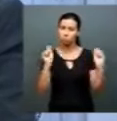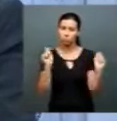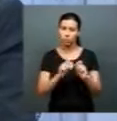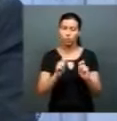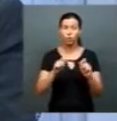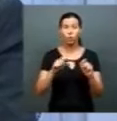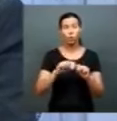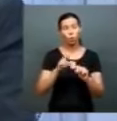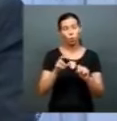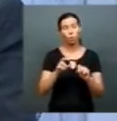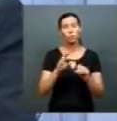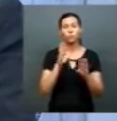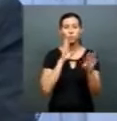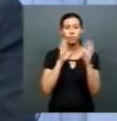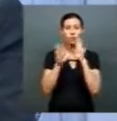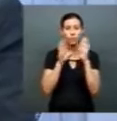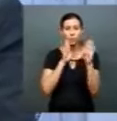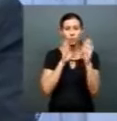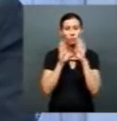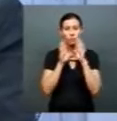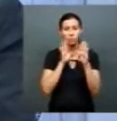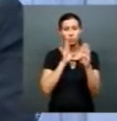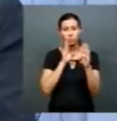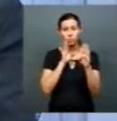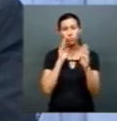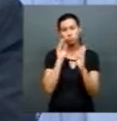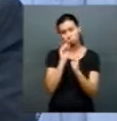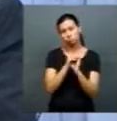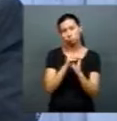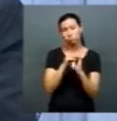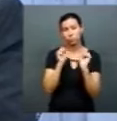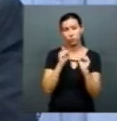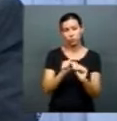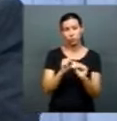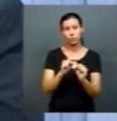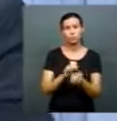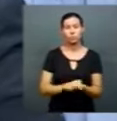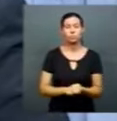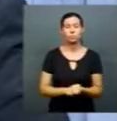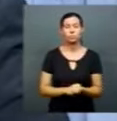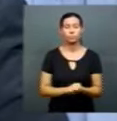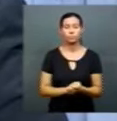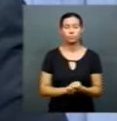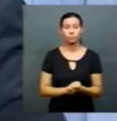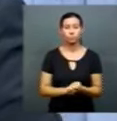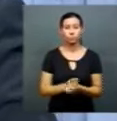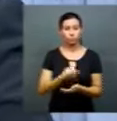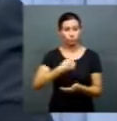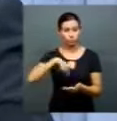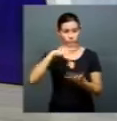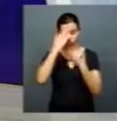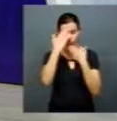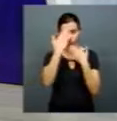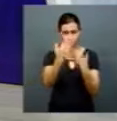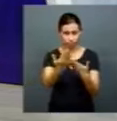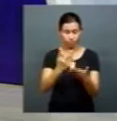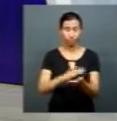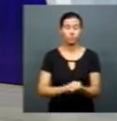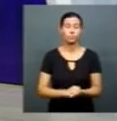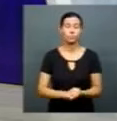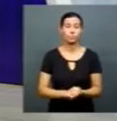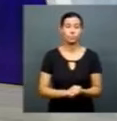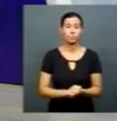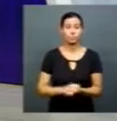para a gente na página do nosso Facebook, TV Universitária de Uberlândia. Nós queremos agradecer muito